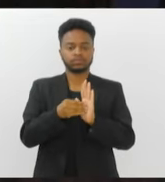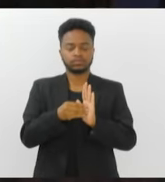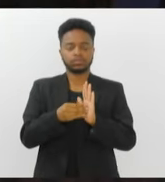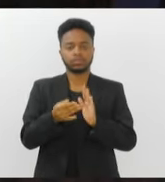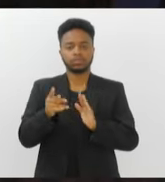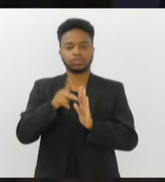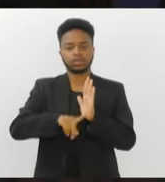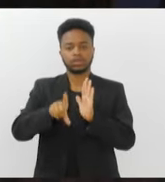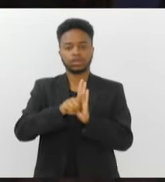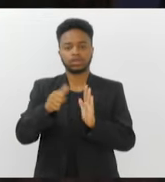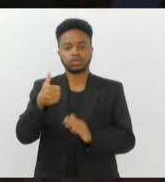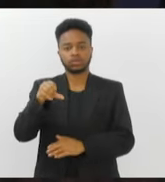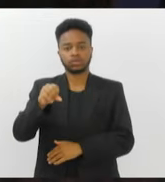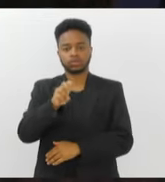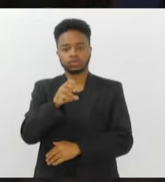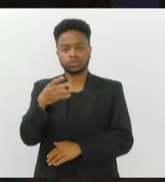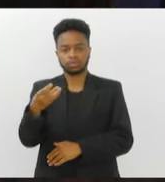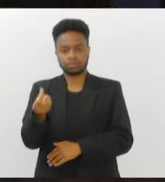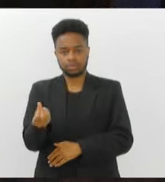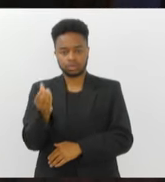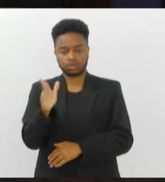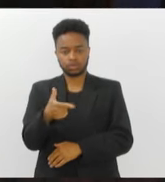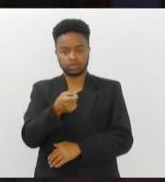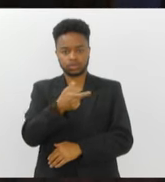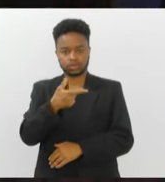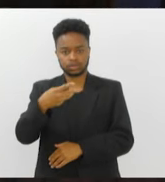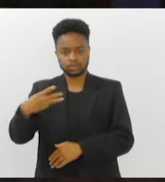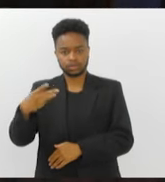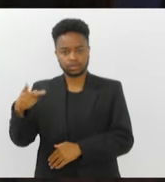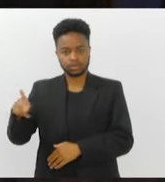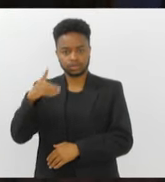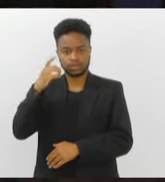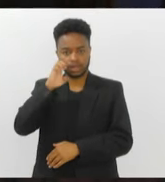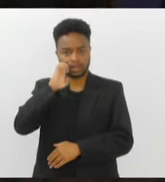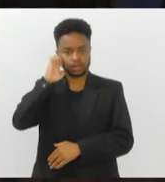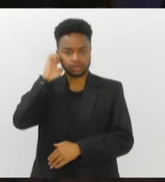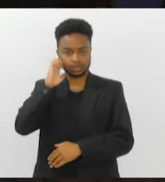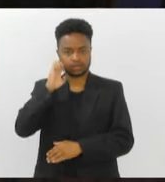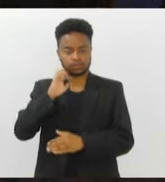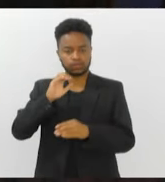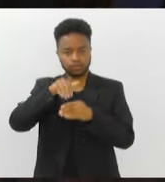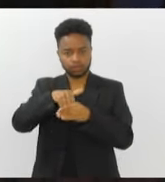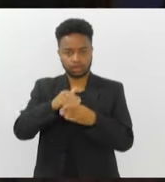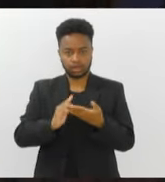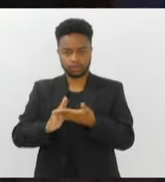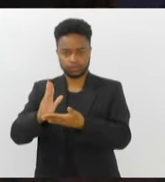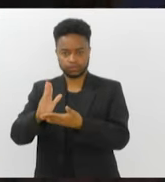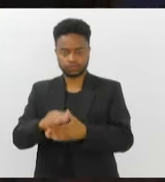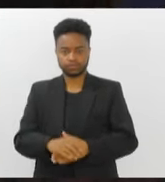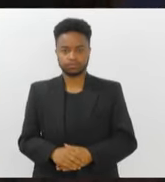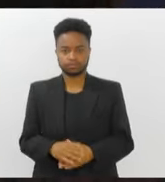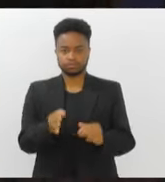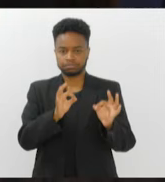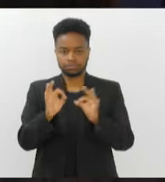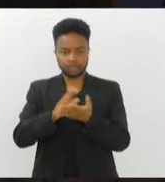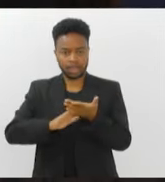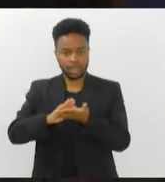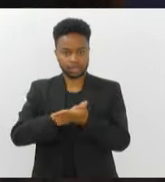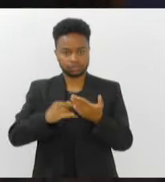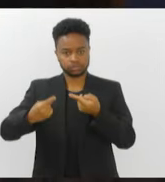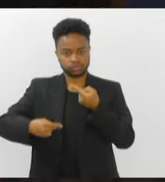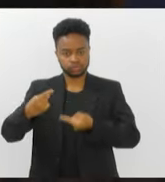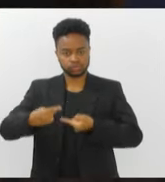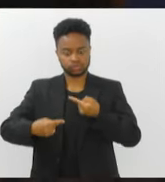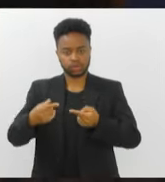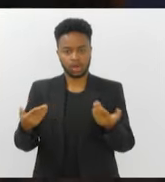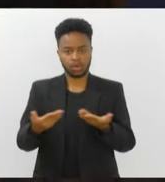projeto 1956 de 23, deputada Élica Takimoto. Em votação, aprovado. Nada mais havendo a